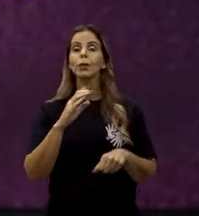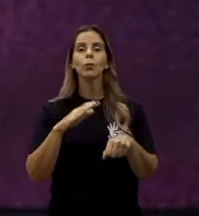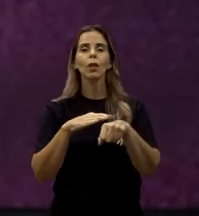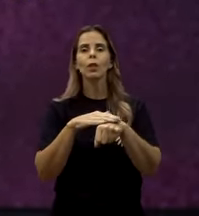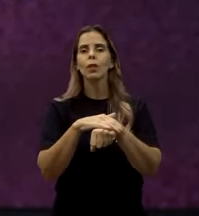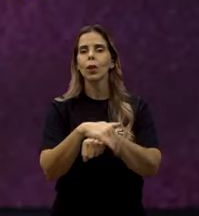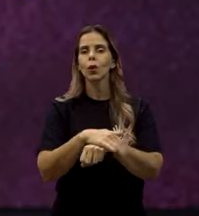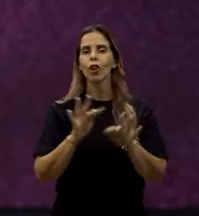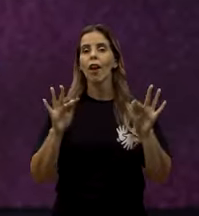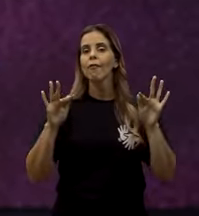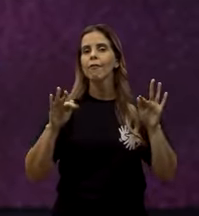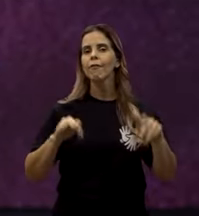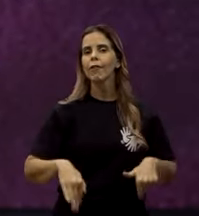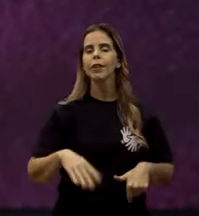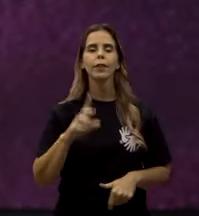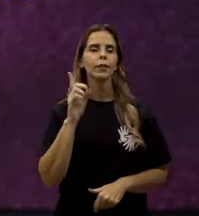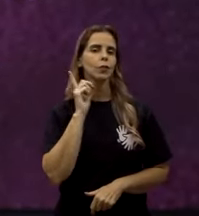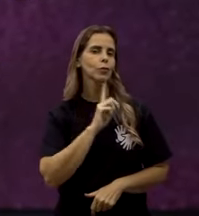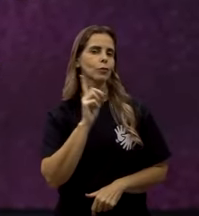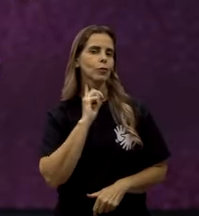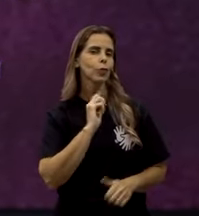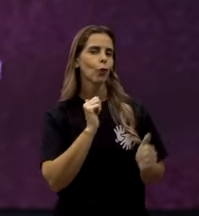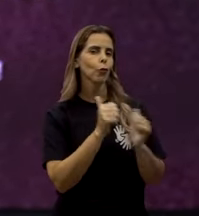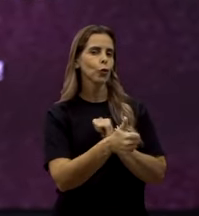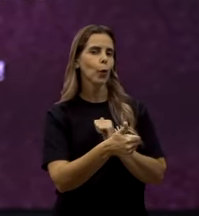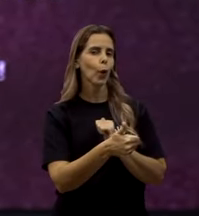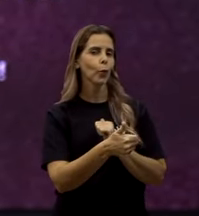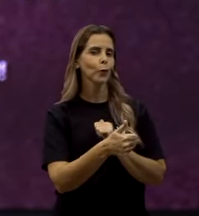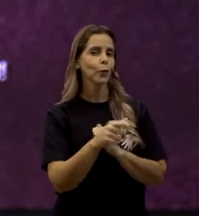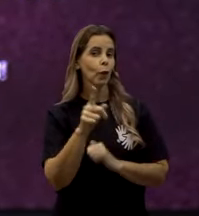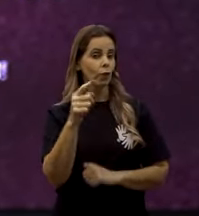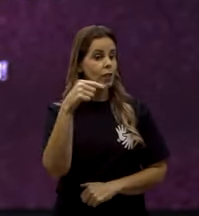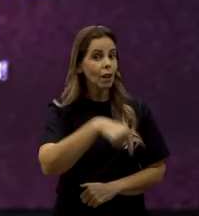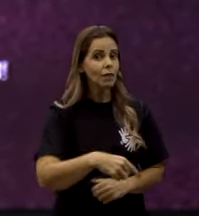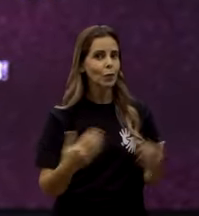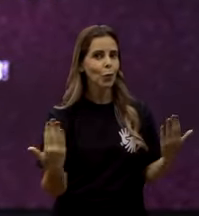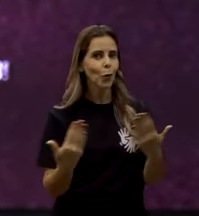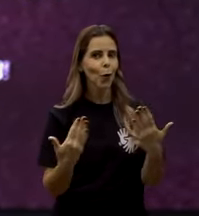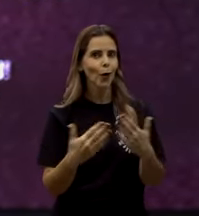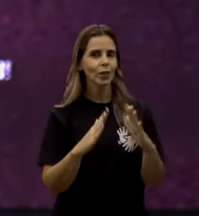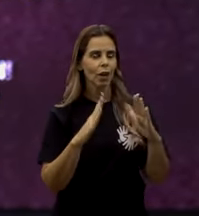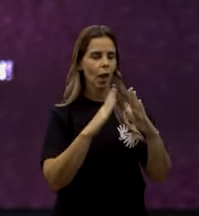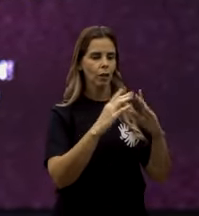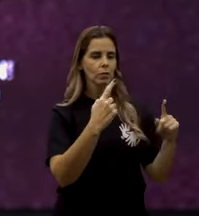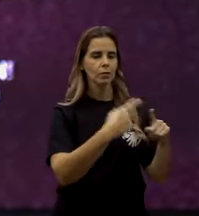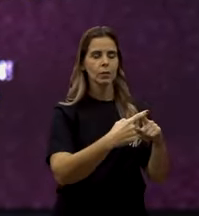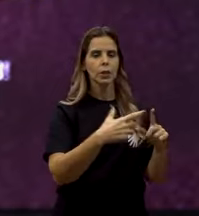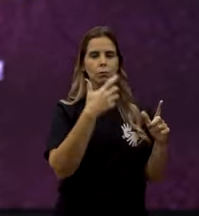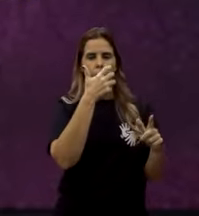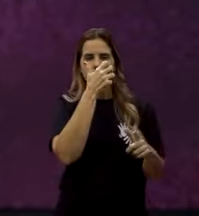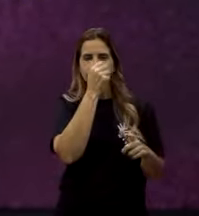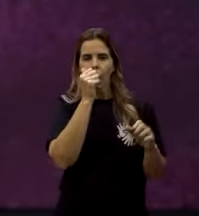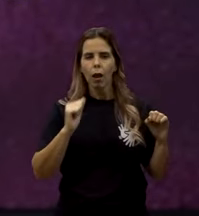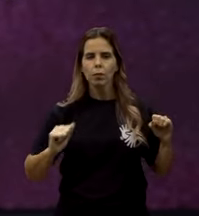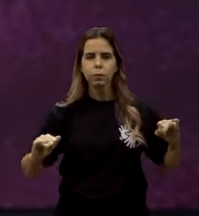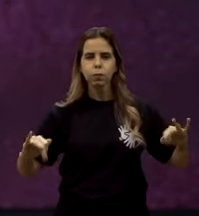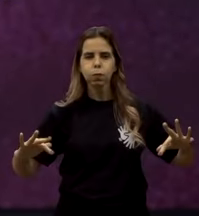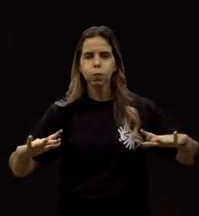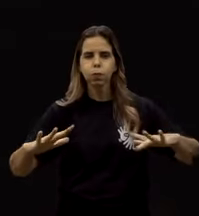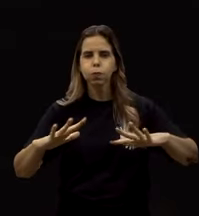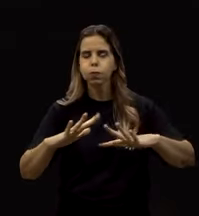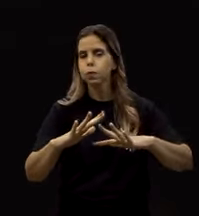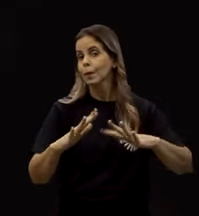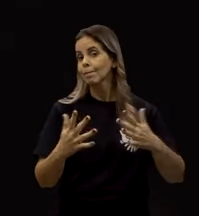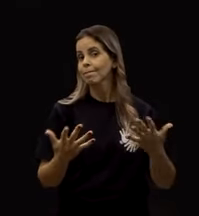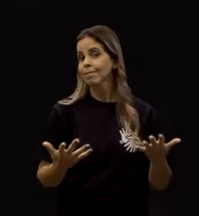final do Carioca você tá aqui igreja entupida não tem lugar confusão